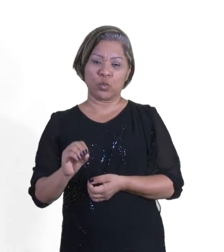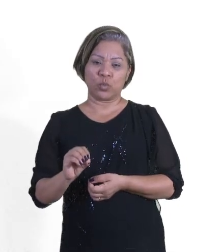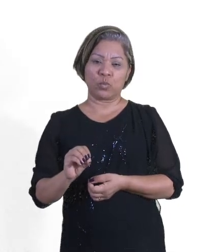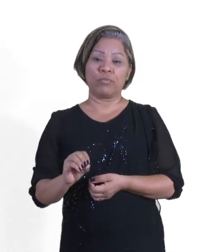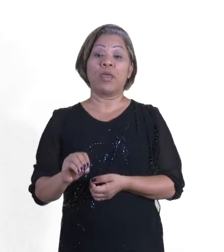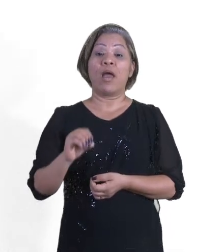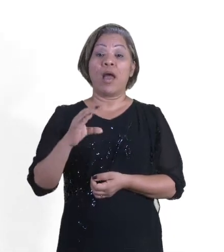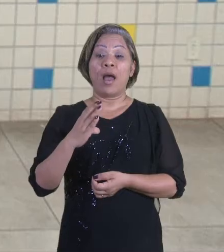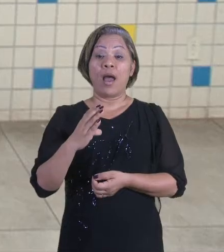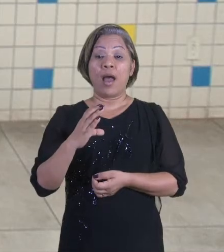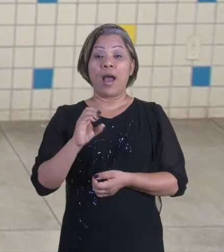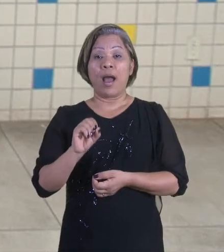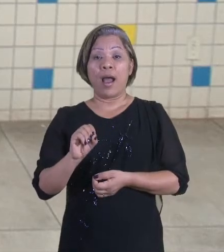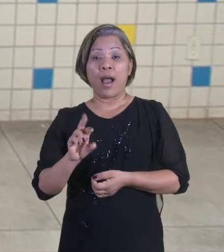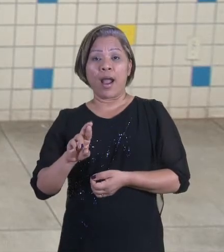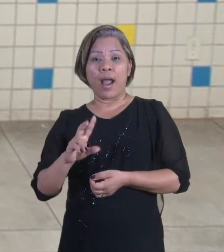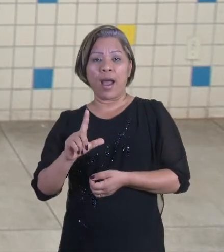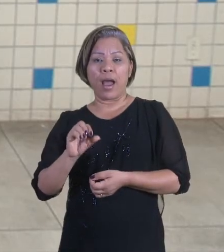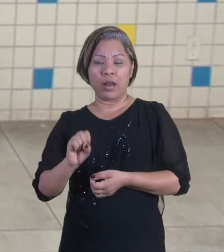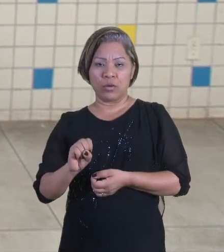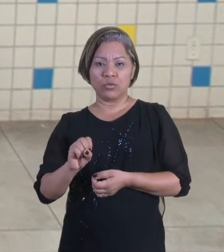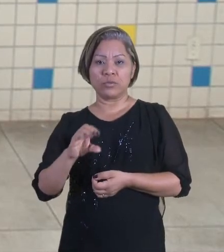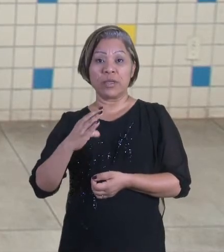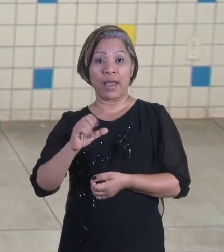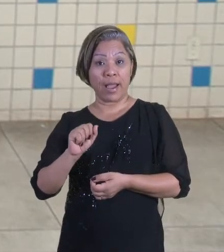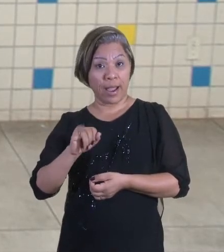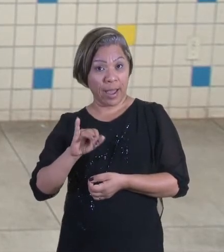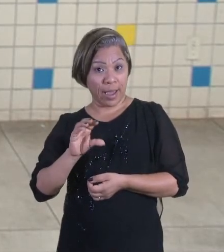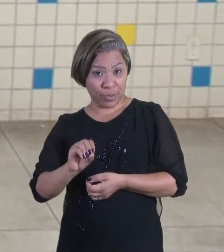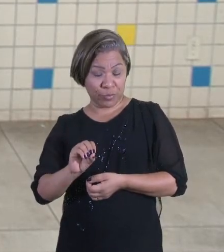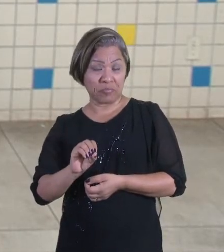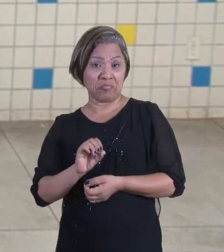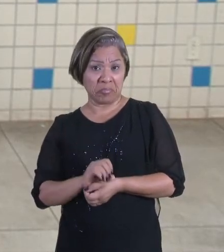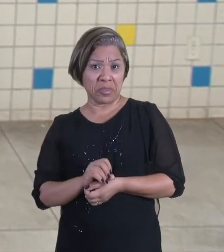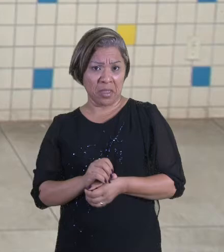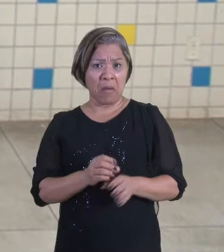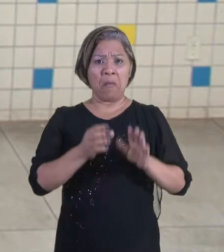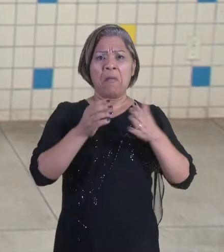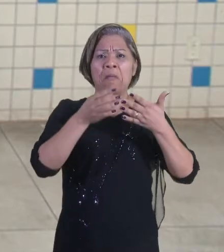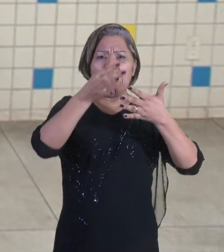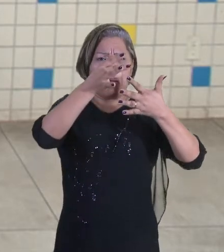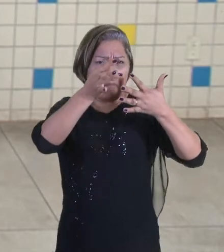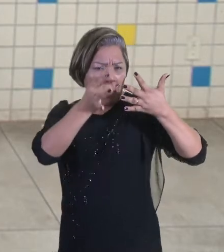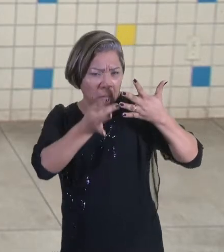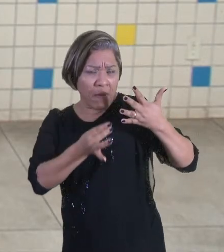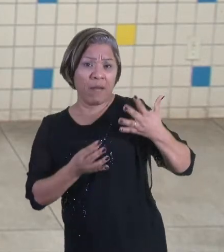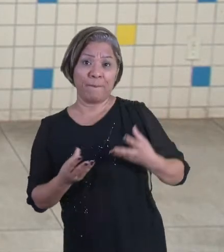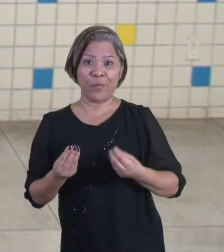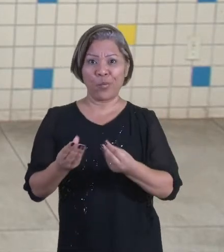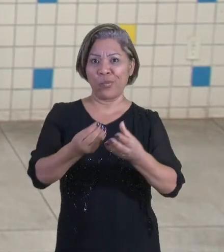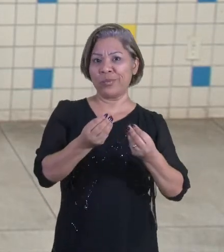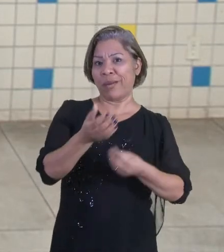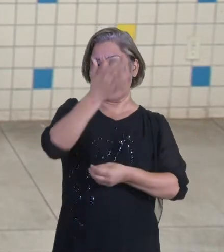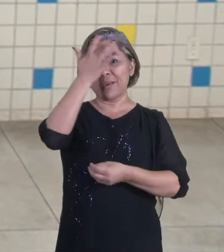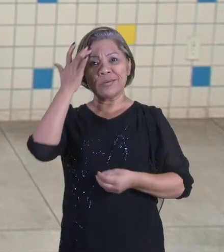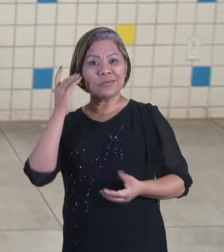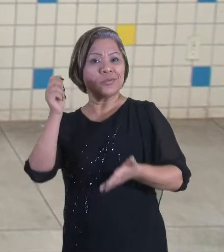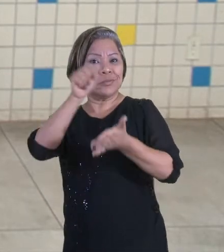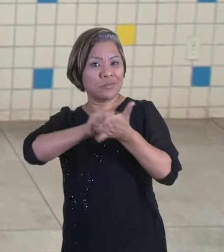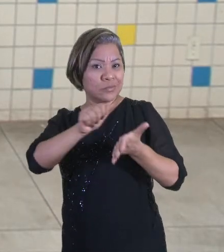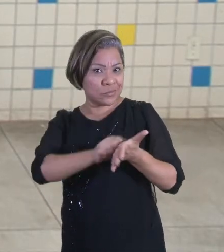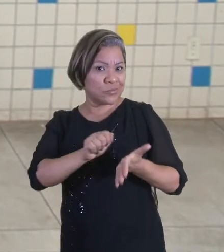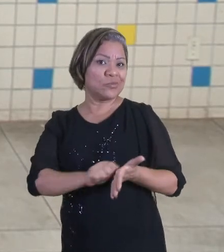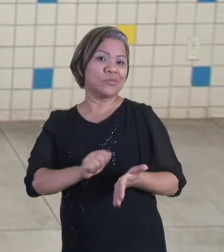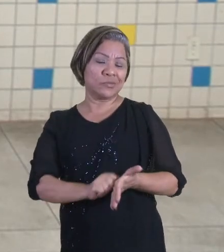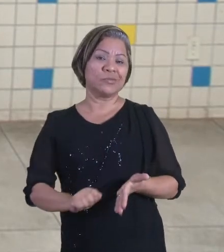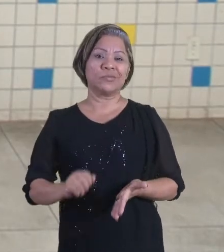Perceberam aí? Então, no Brasil, nós temos muitas pessoas que escrevem crônicas, né? Vimos o nome de alguns e hoje